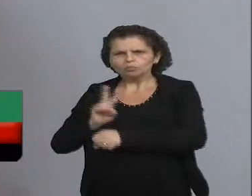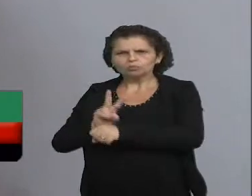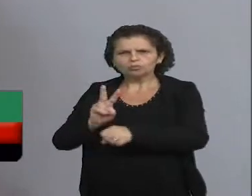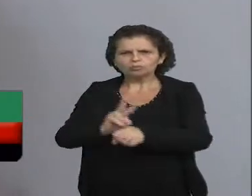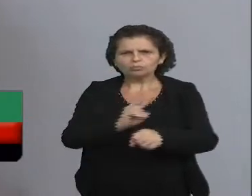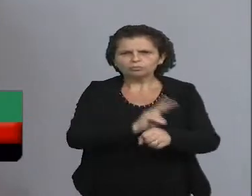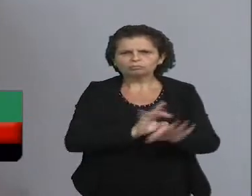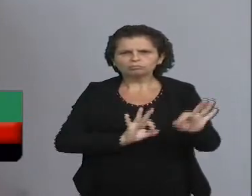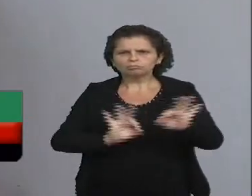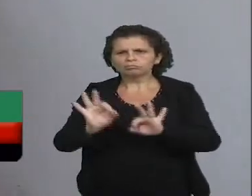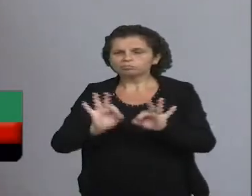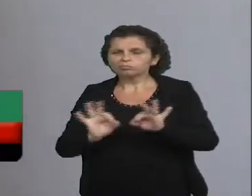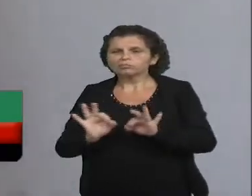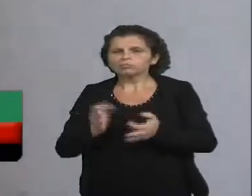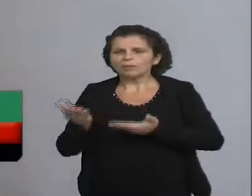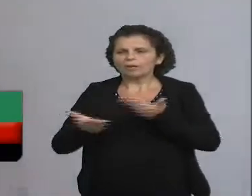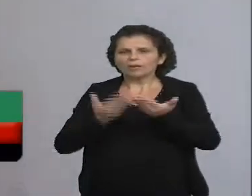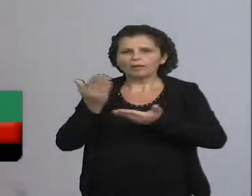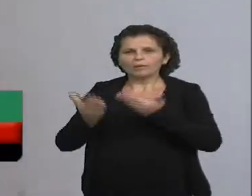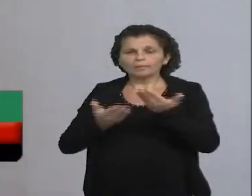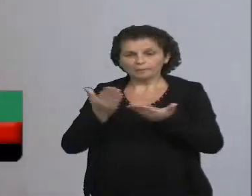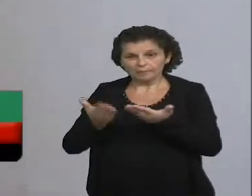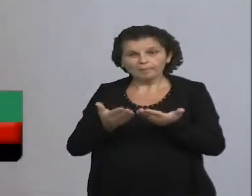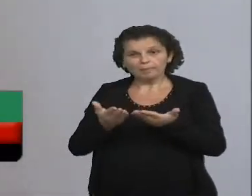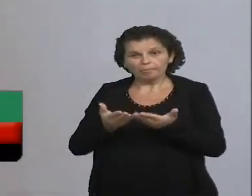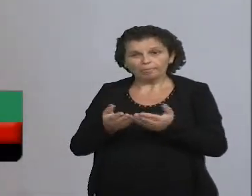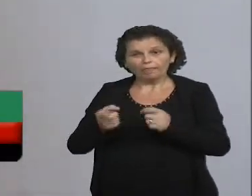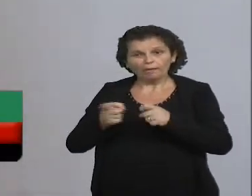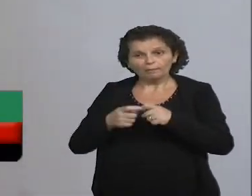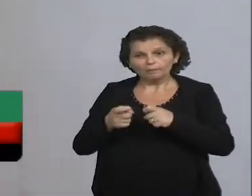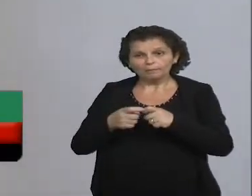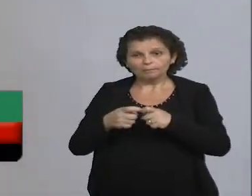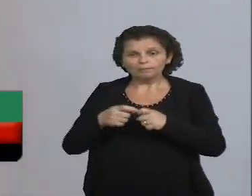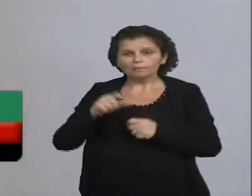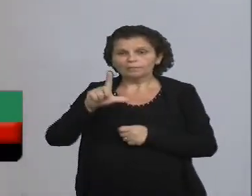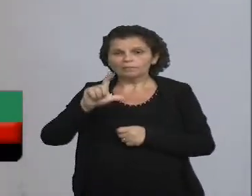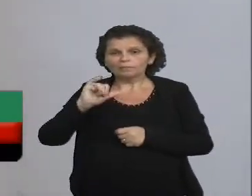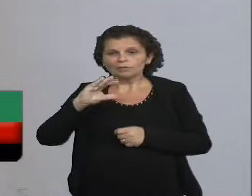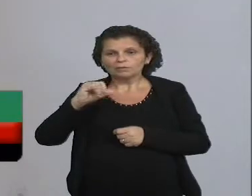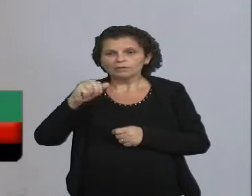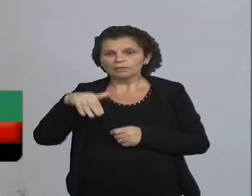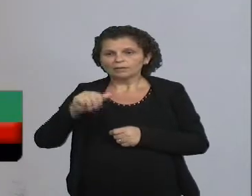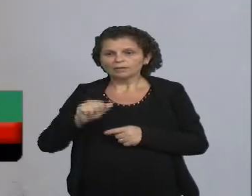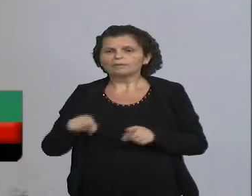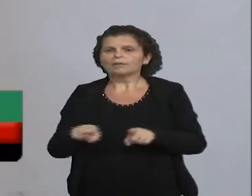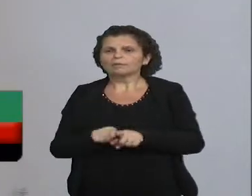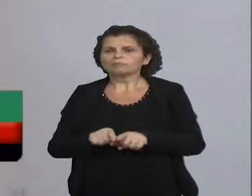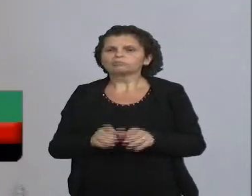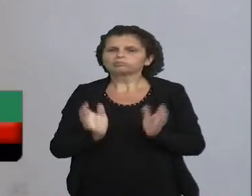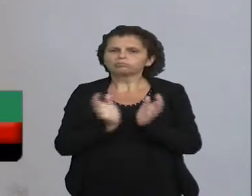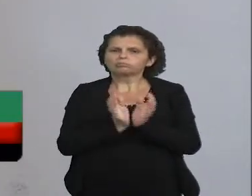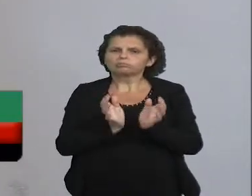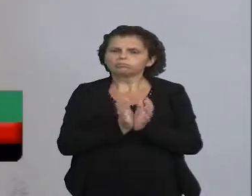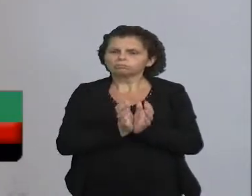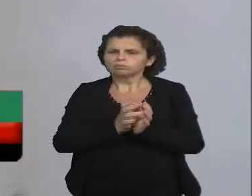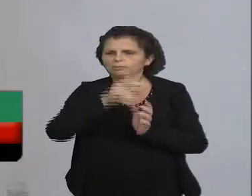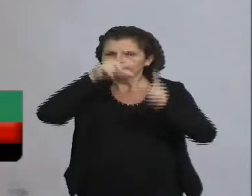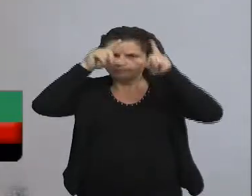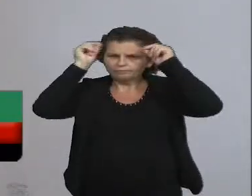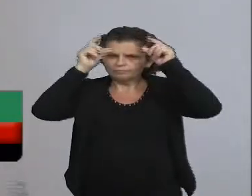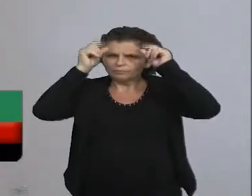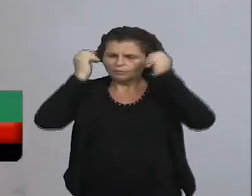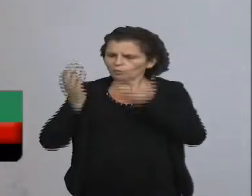diagnosticado, tratado ali pela médica, doutora Luciana, e também ali por uma equipe